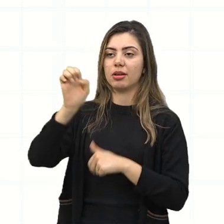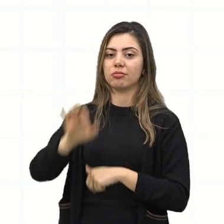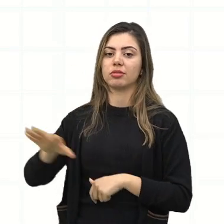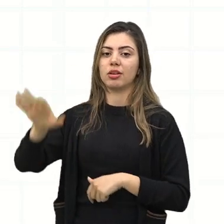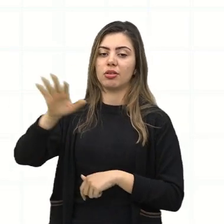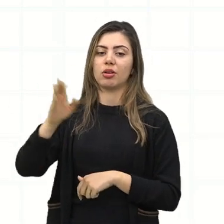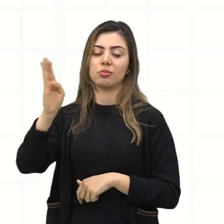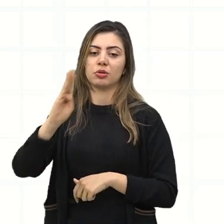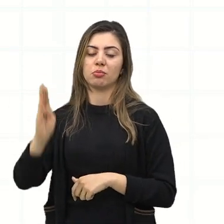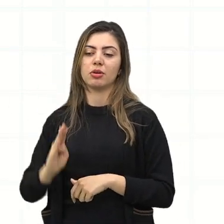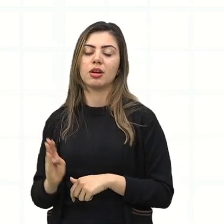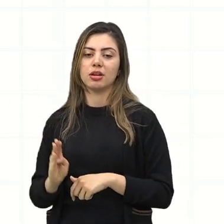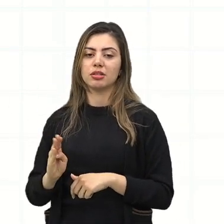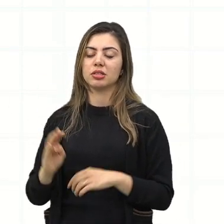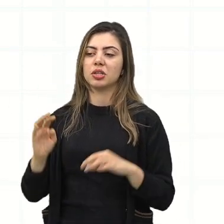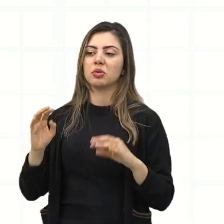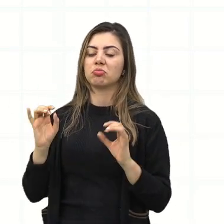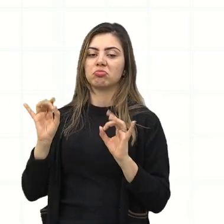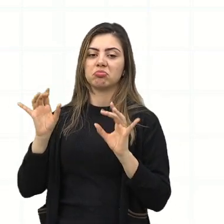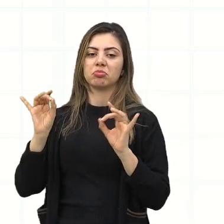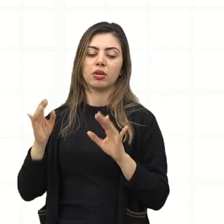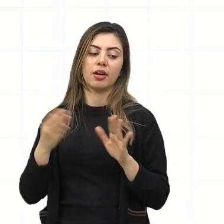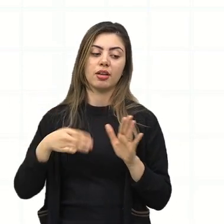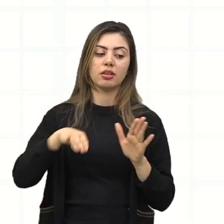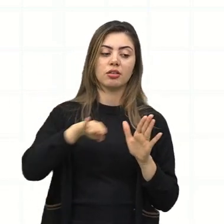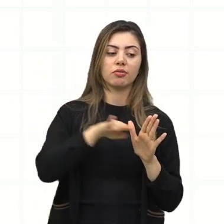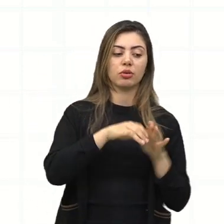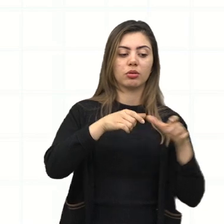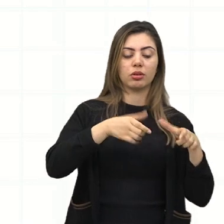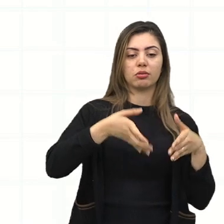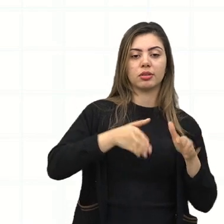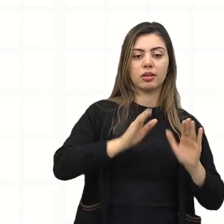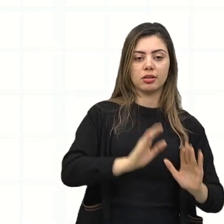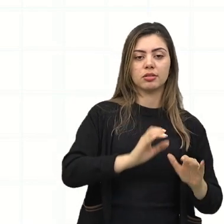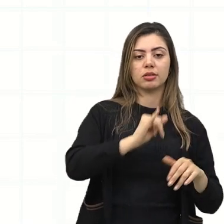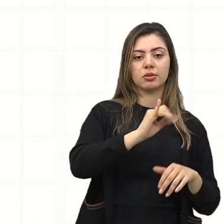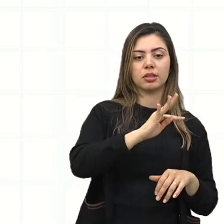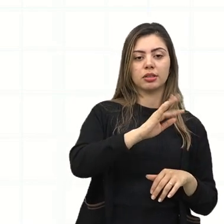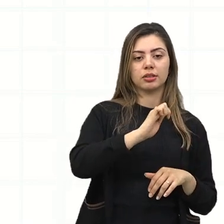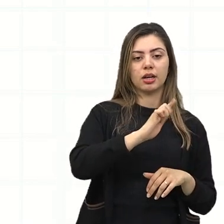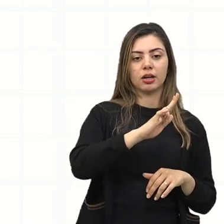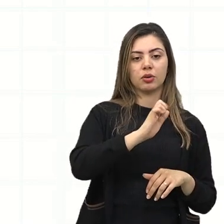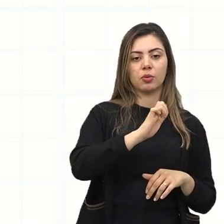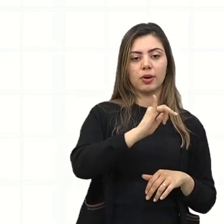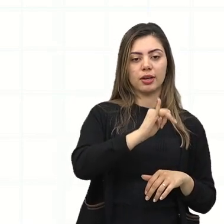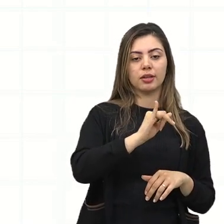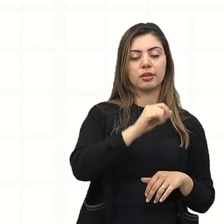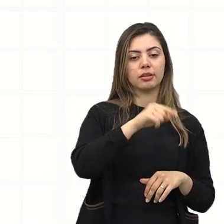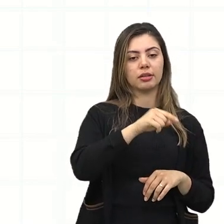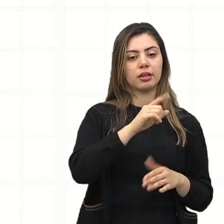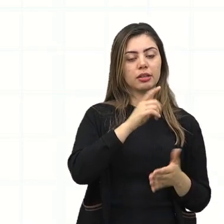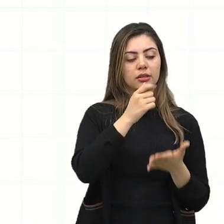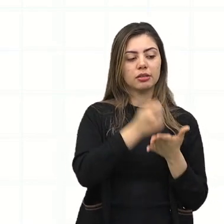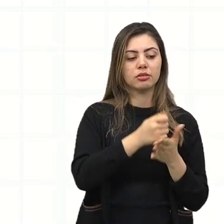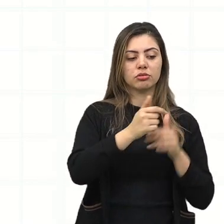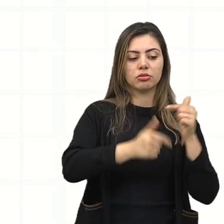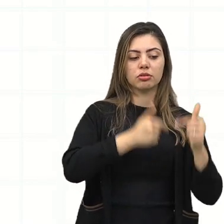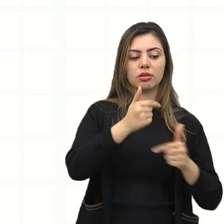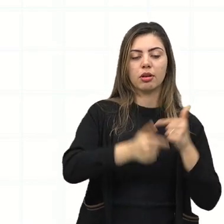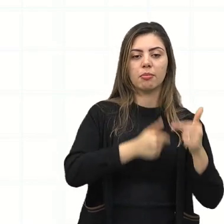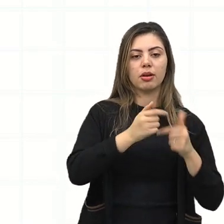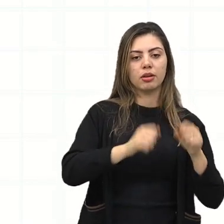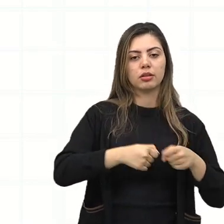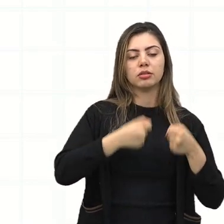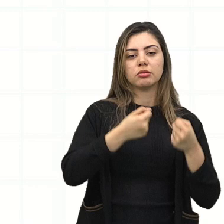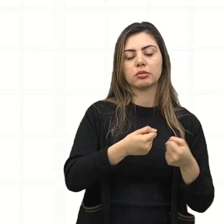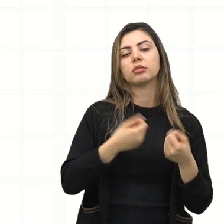e no Brasil, decide voltar à sua terra natal, Itaguaí, e se dedicar mais à profissão.